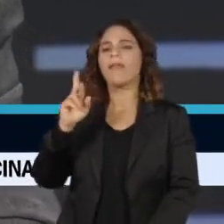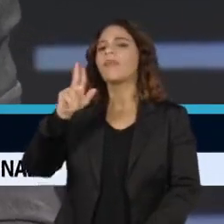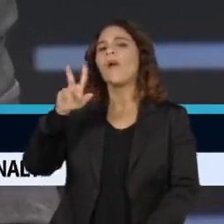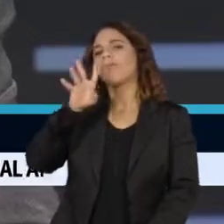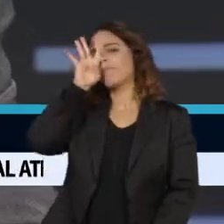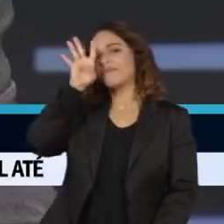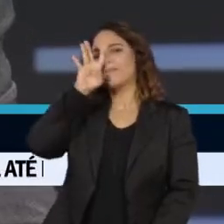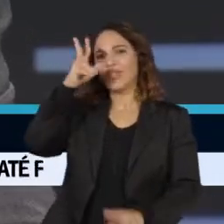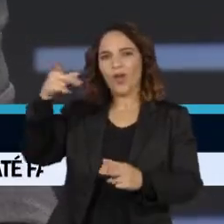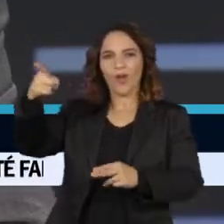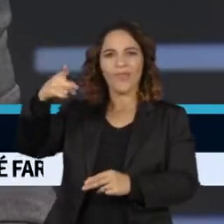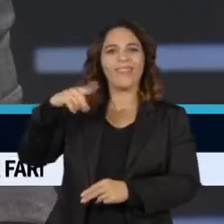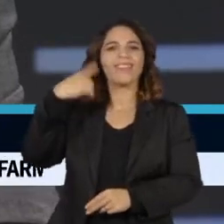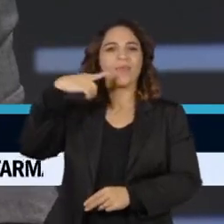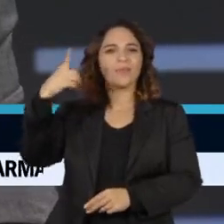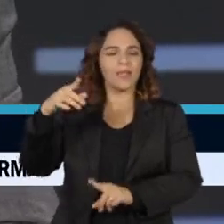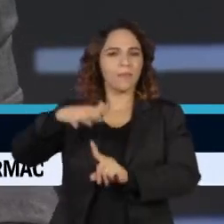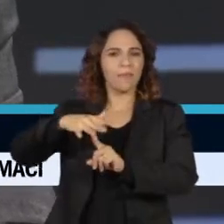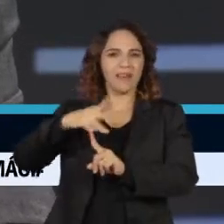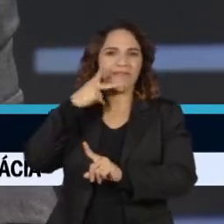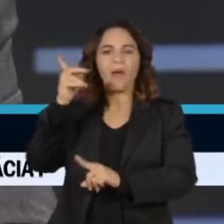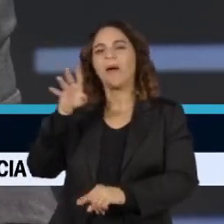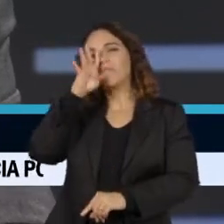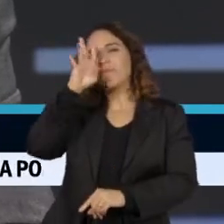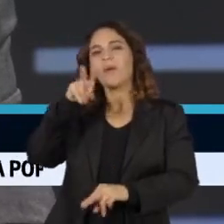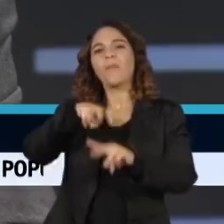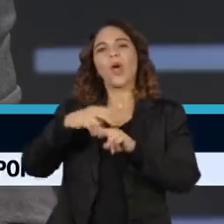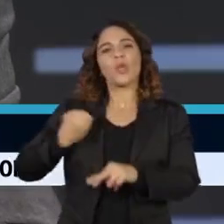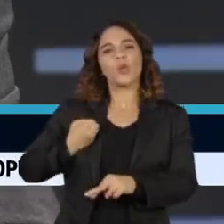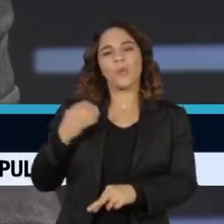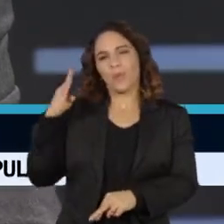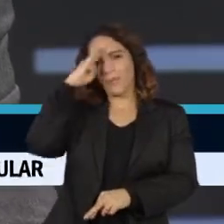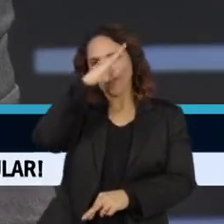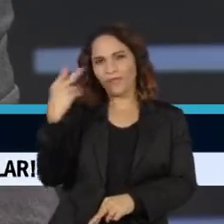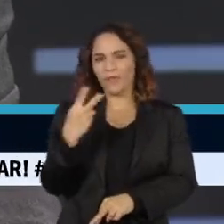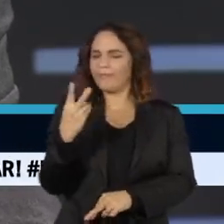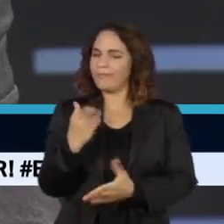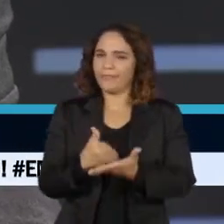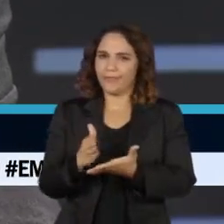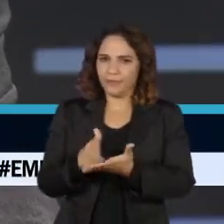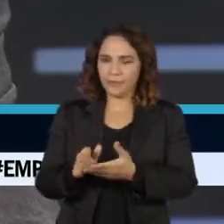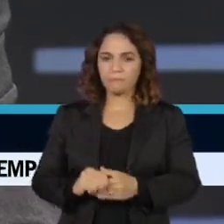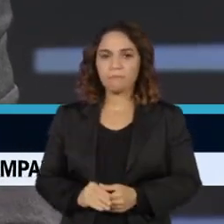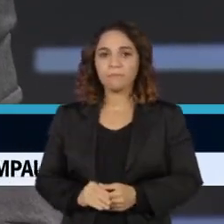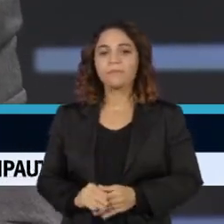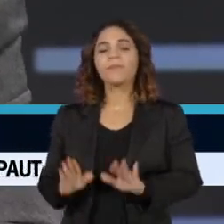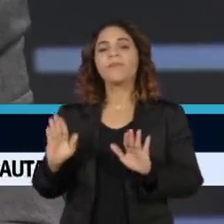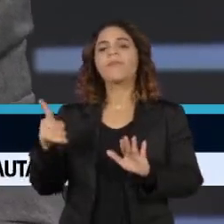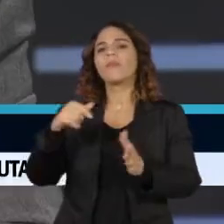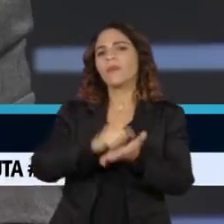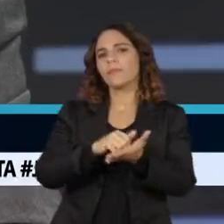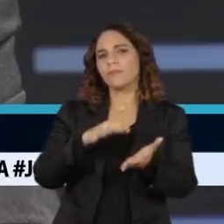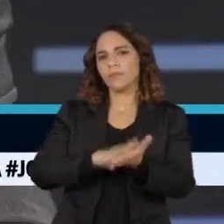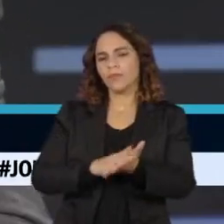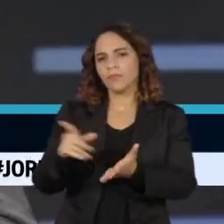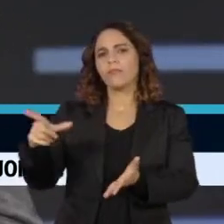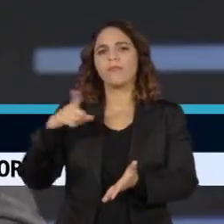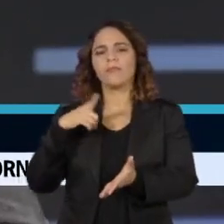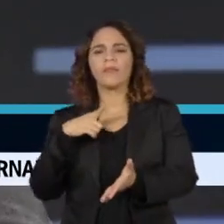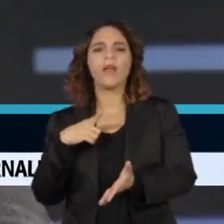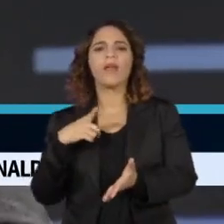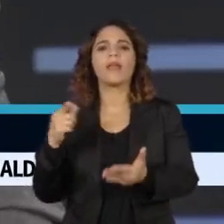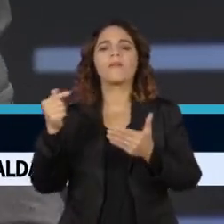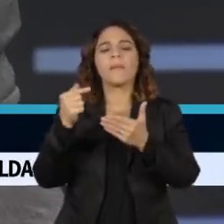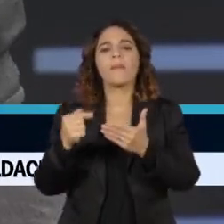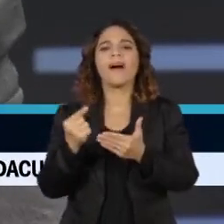o deputado do Paraná, né? Segundo, o que a multa colocada, eles têm recursos do